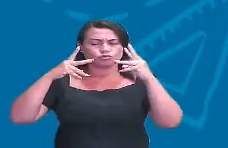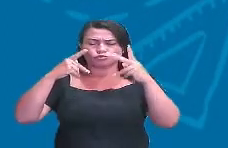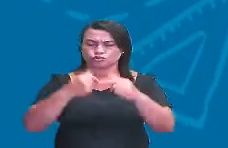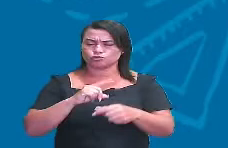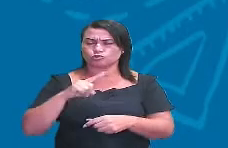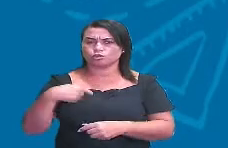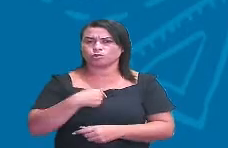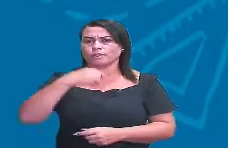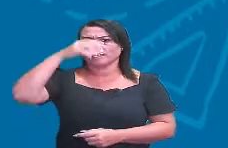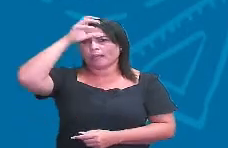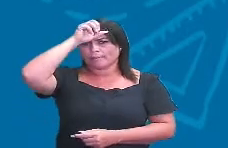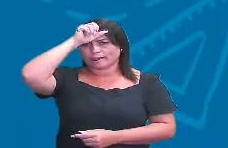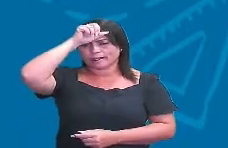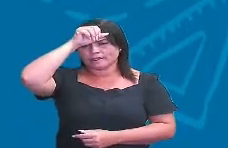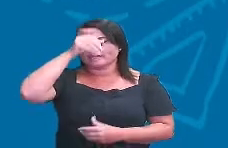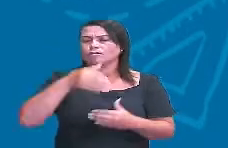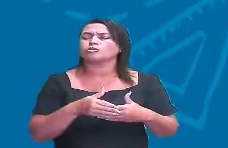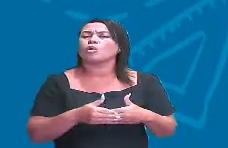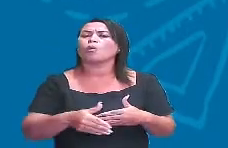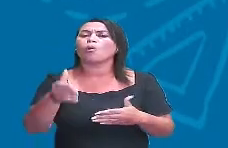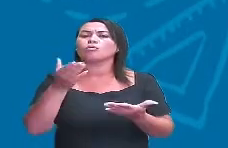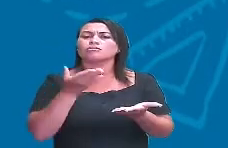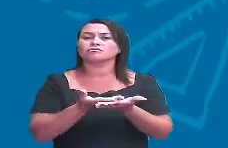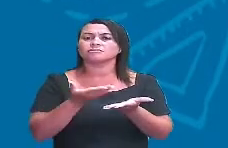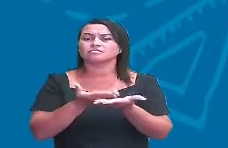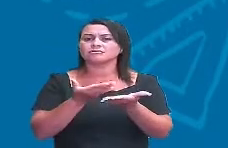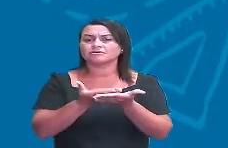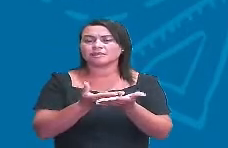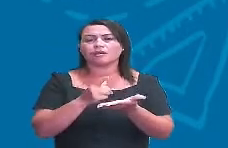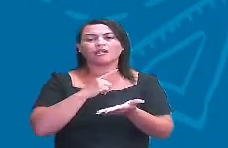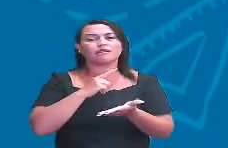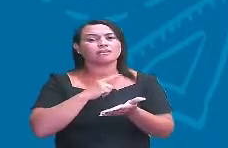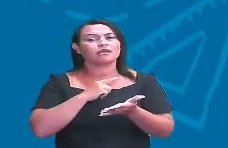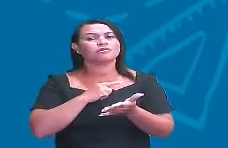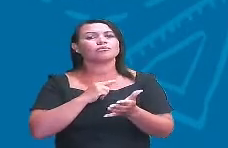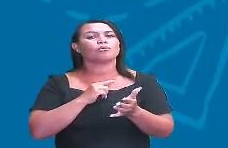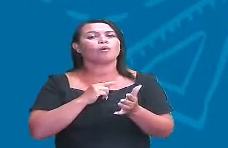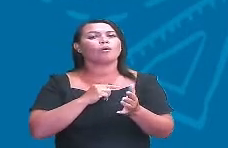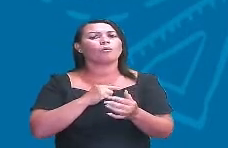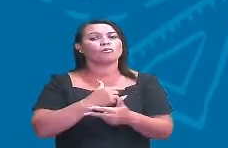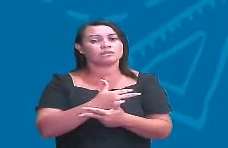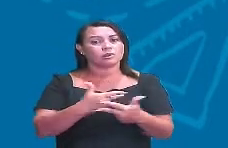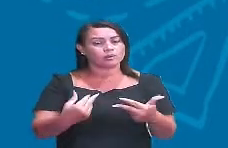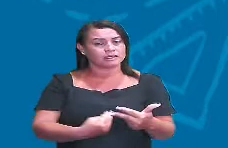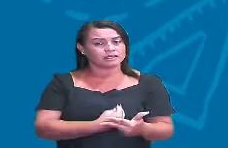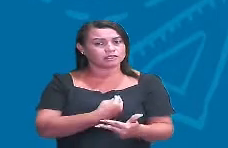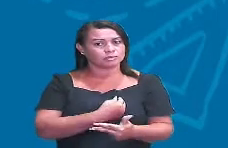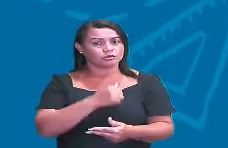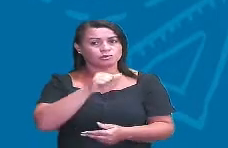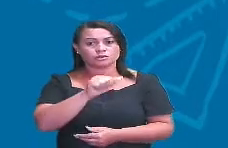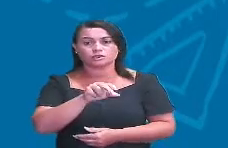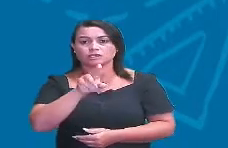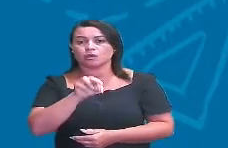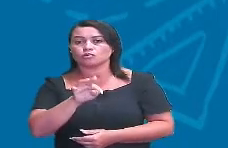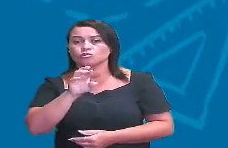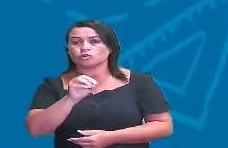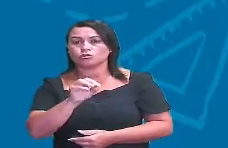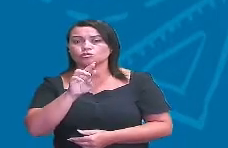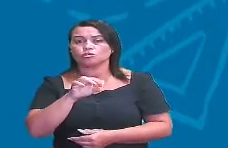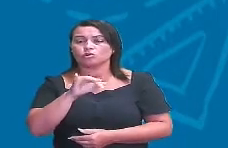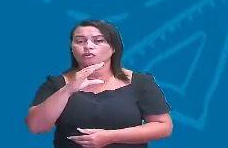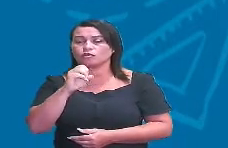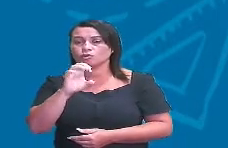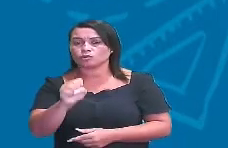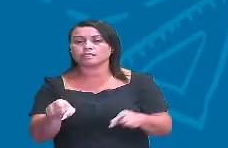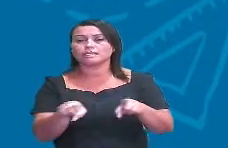nós aprendemos ao longo dessa aula, certo? A respeito dos organismos autotróficos e heterotróficos.